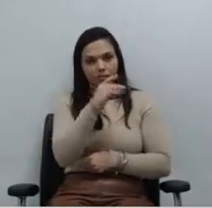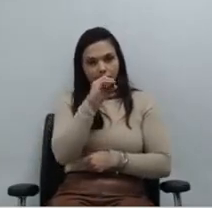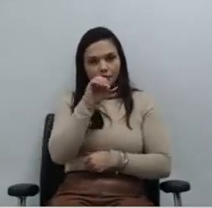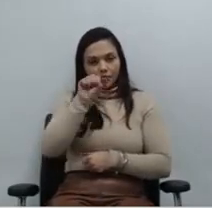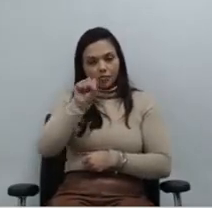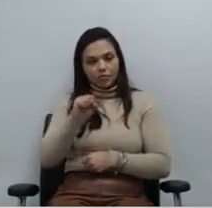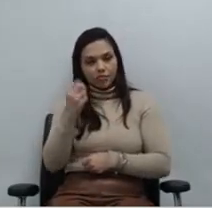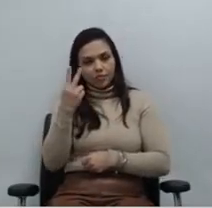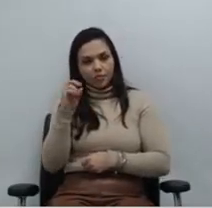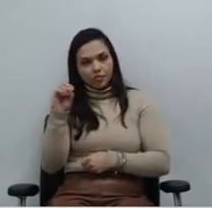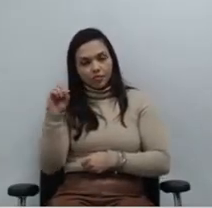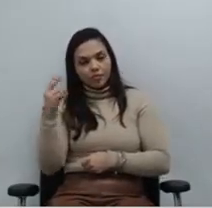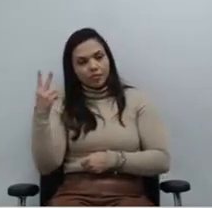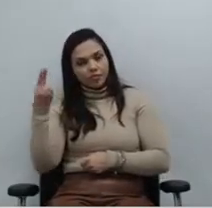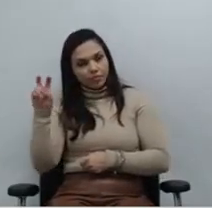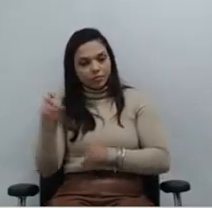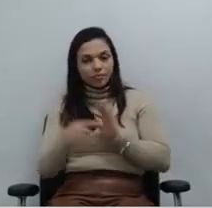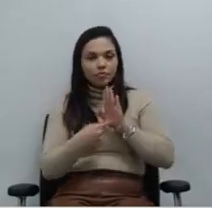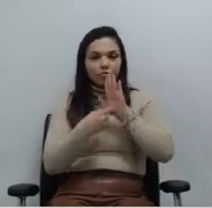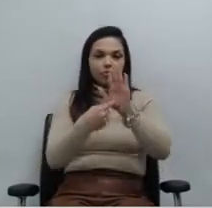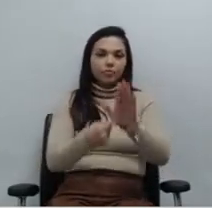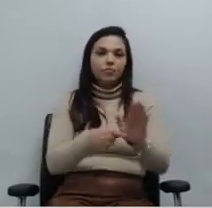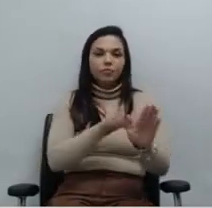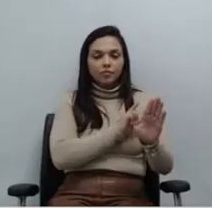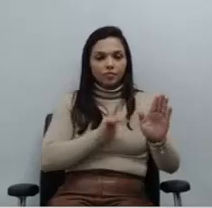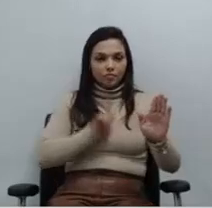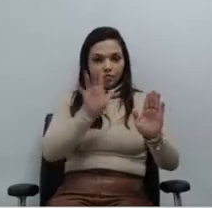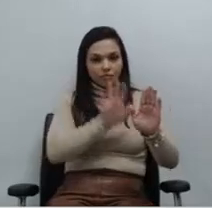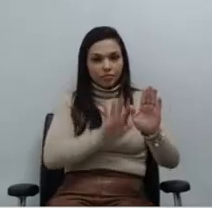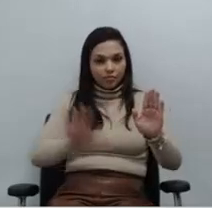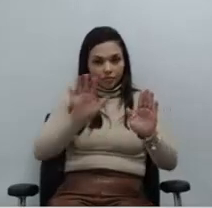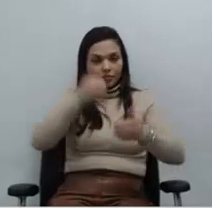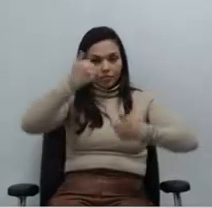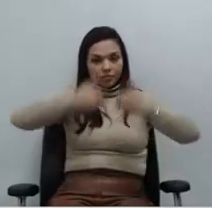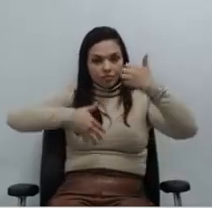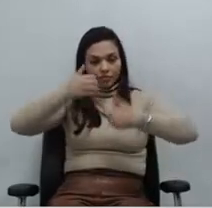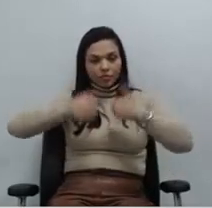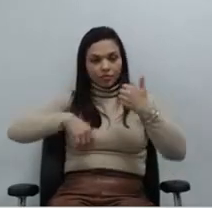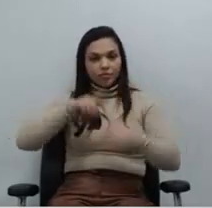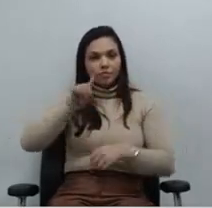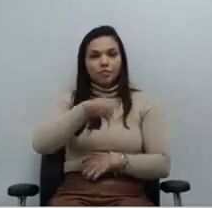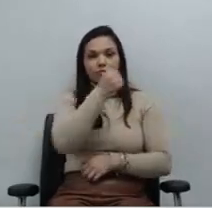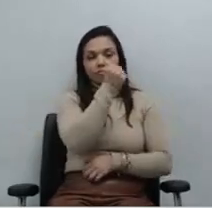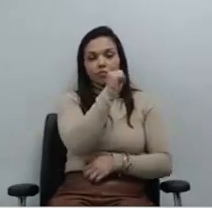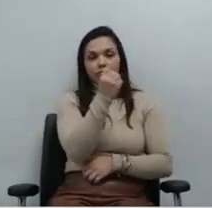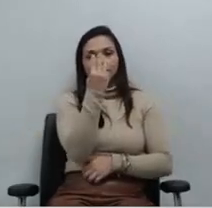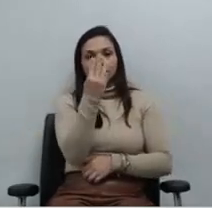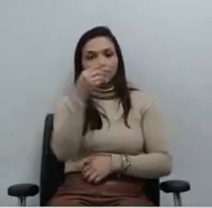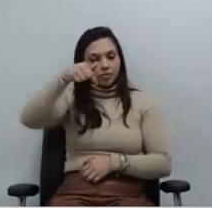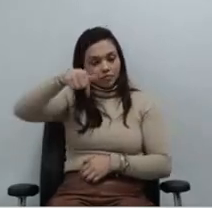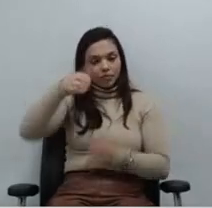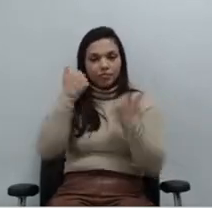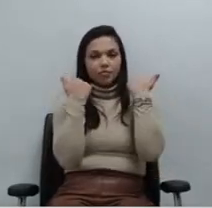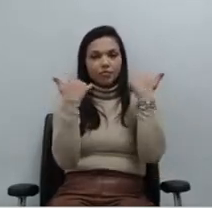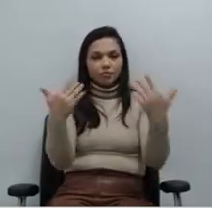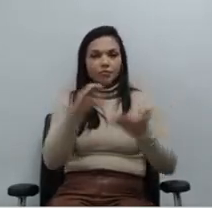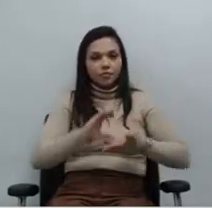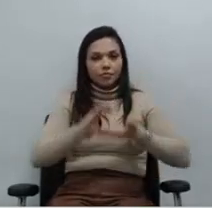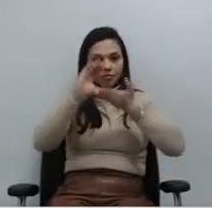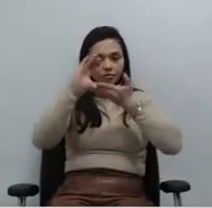2025, apresentada pela primeira Subdefensoria Pública Geral durante a 87ª sessão ordinária do